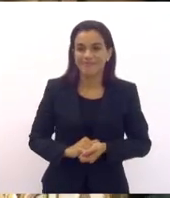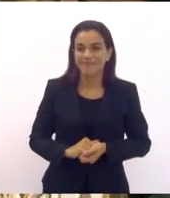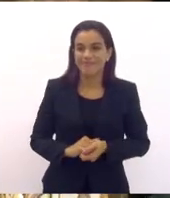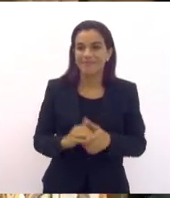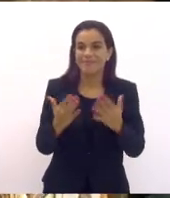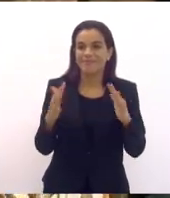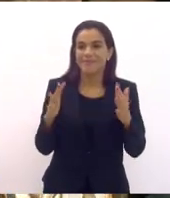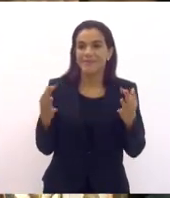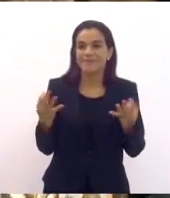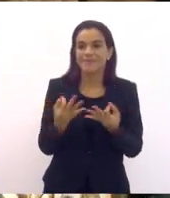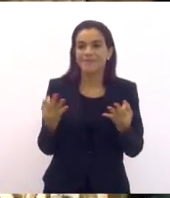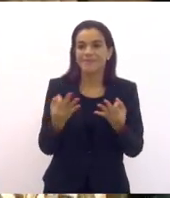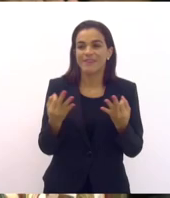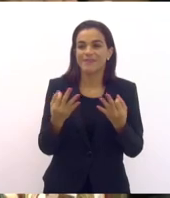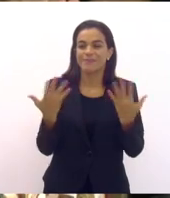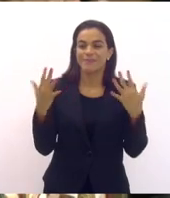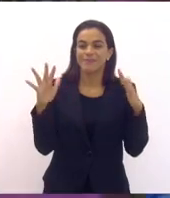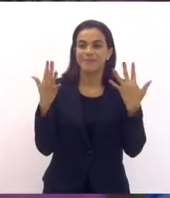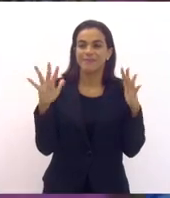perfeito Muito